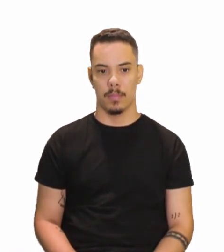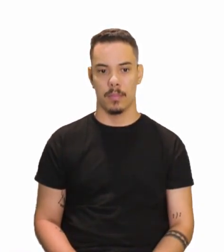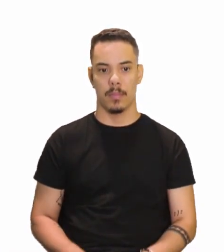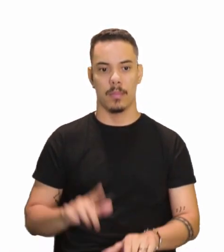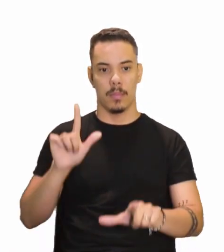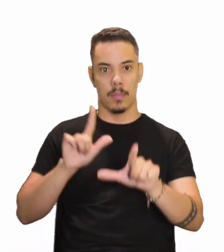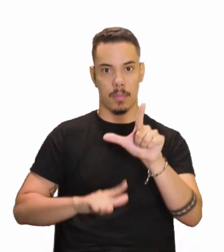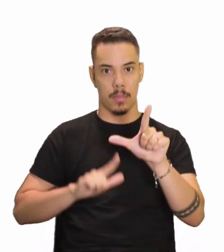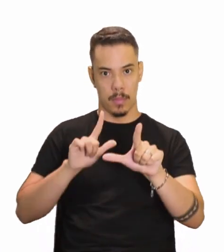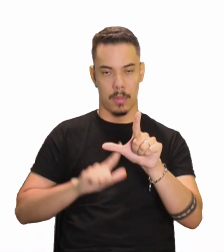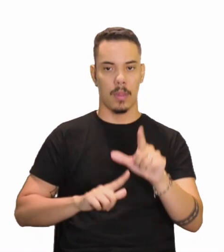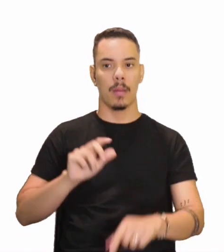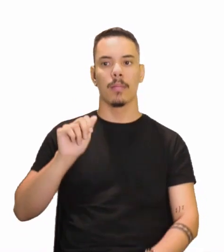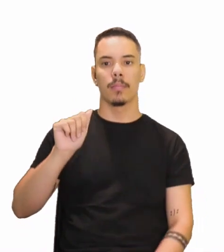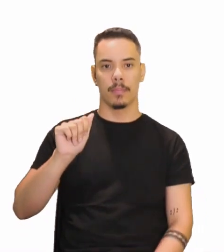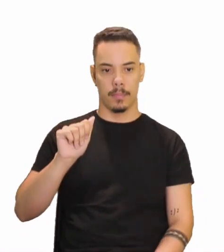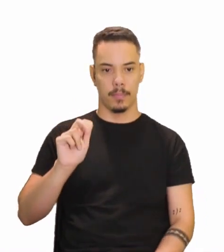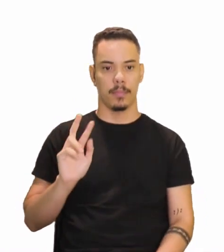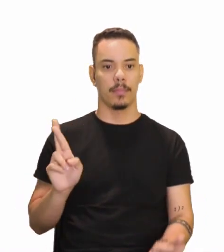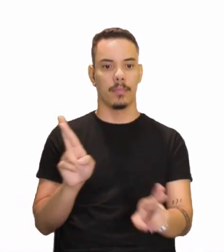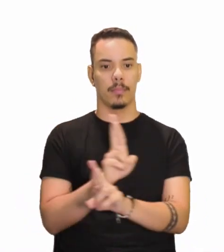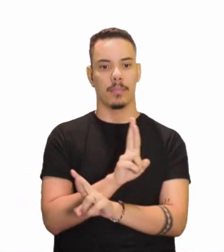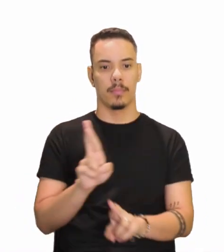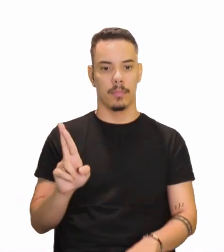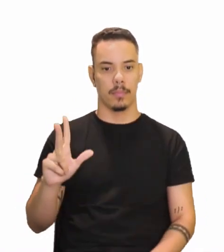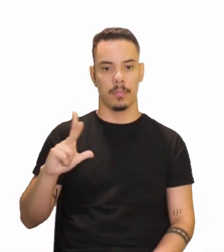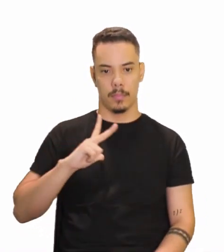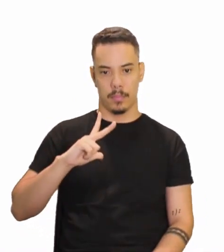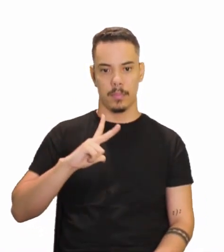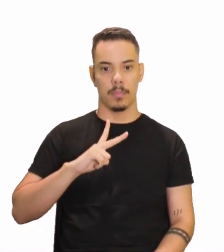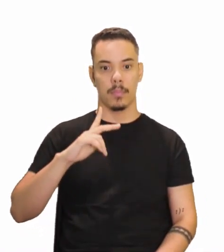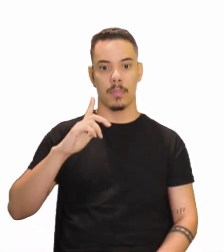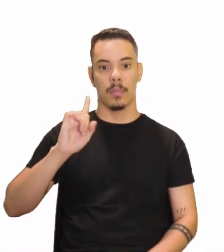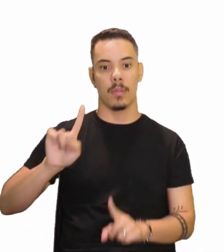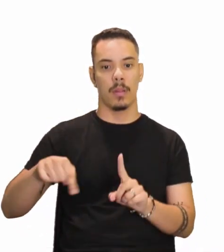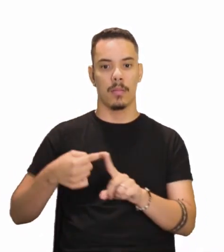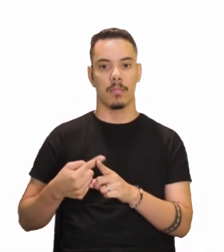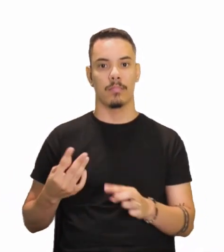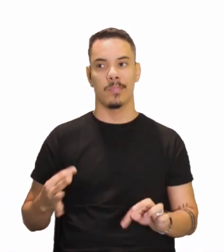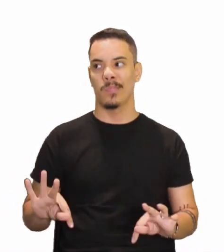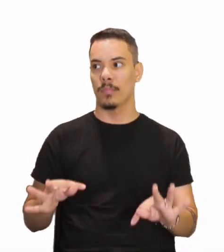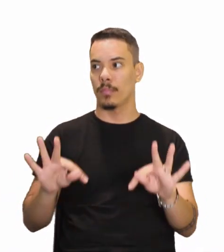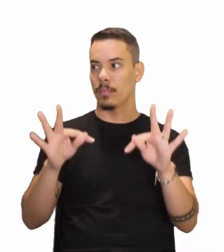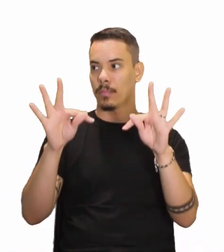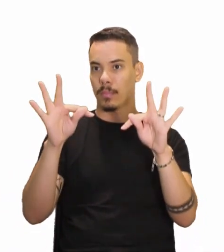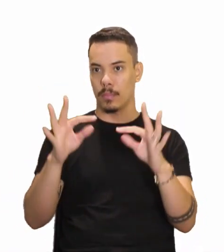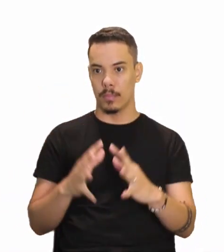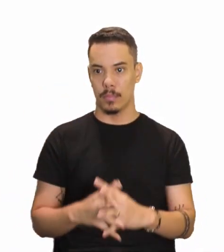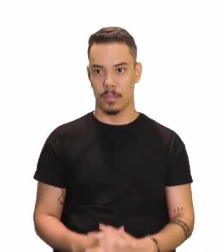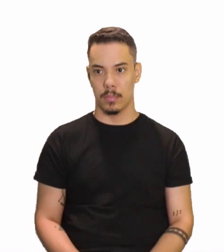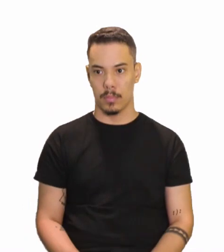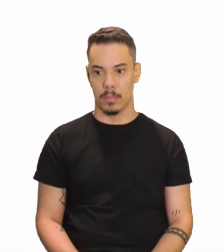a letra A relações pessoais e o avanço tecnológico